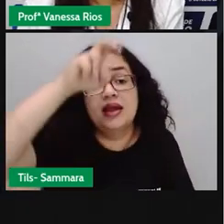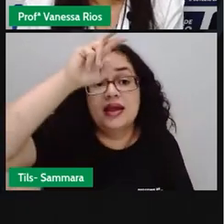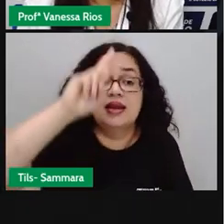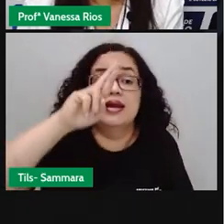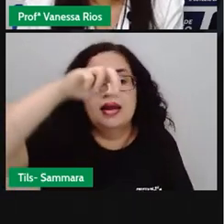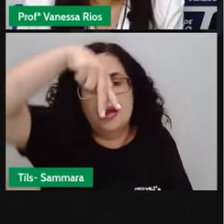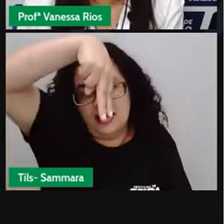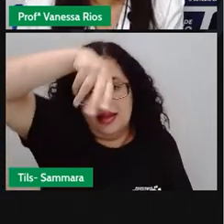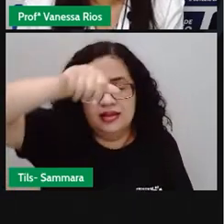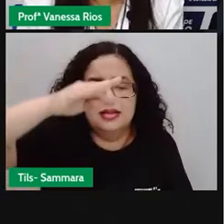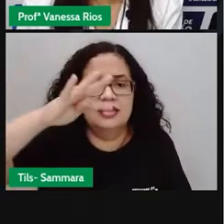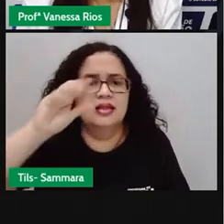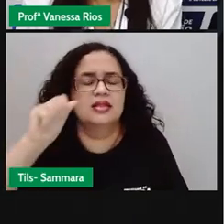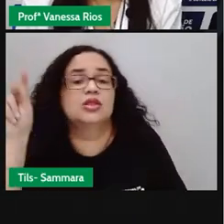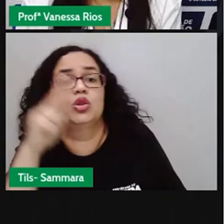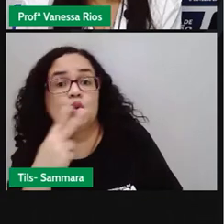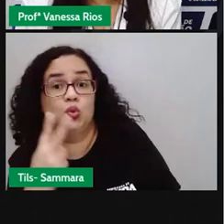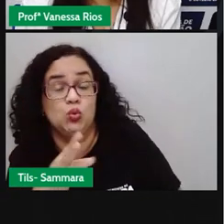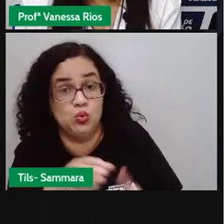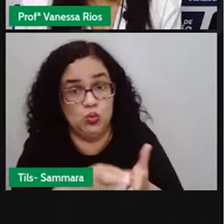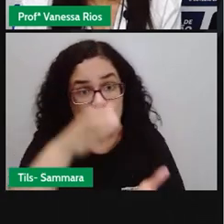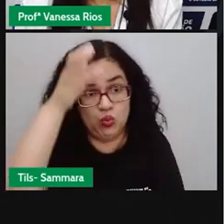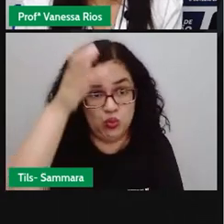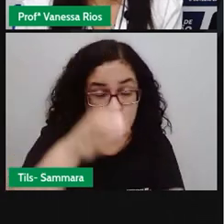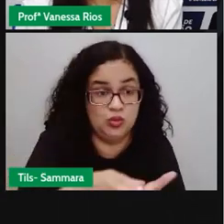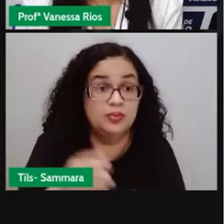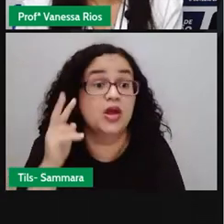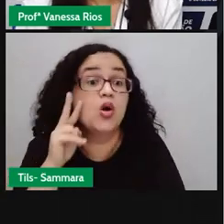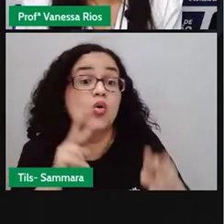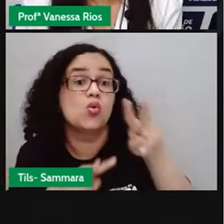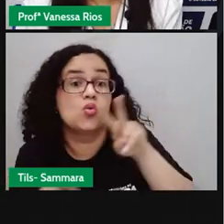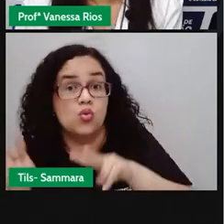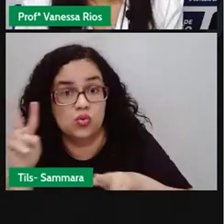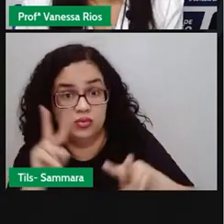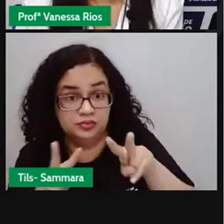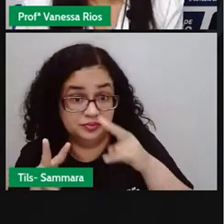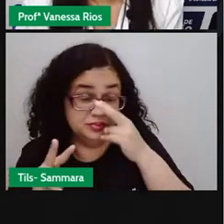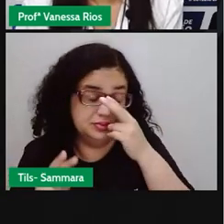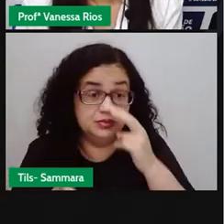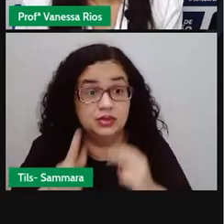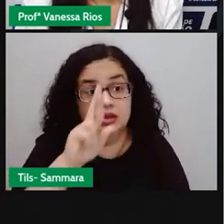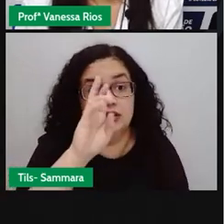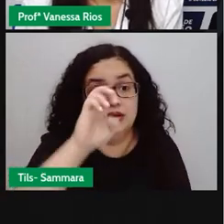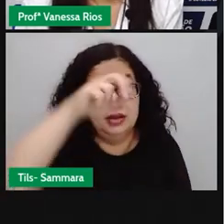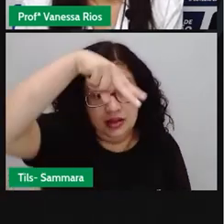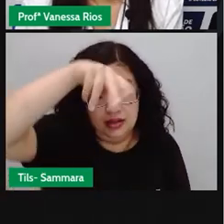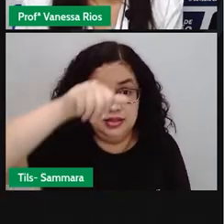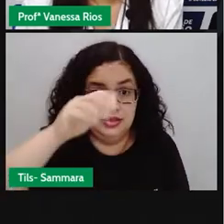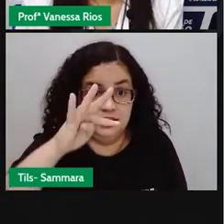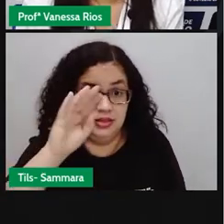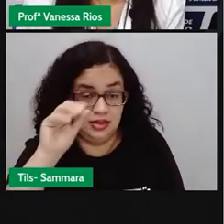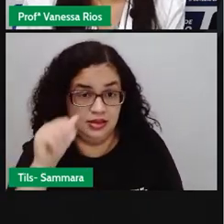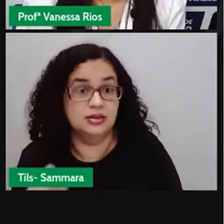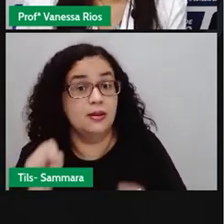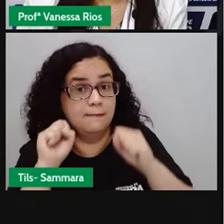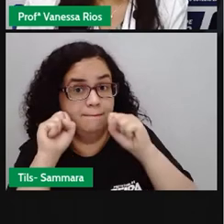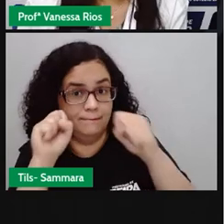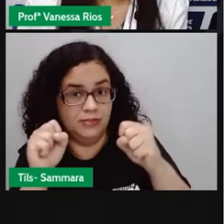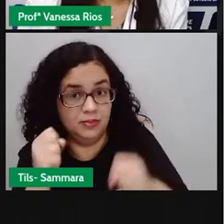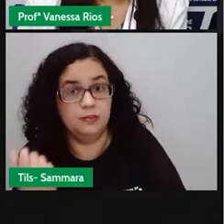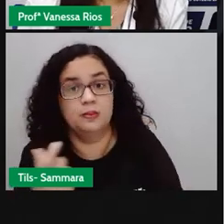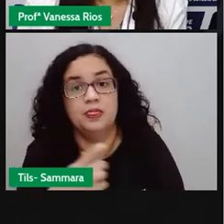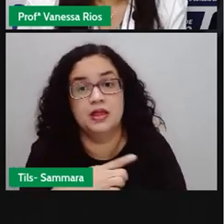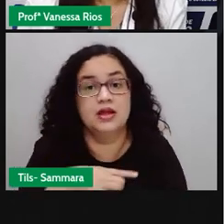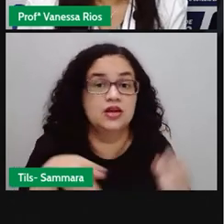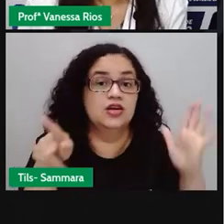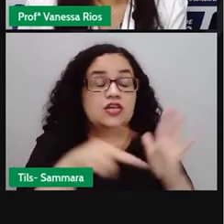encher seu aquário usando essas 2 jarras? Observem aí, ó. Renata possui um aquário com